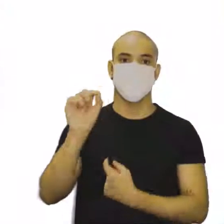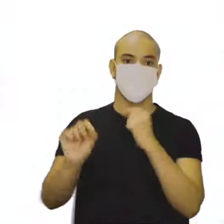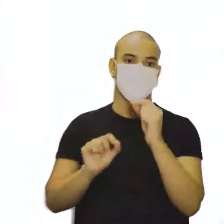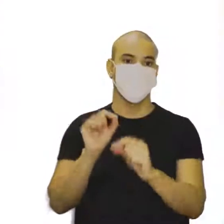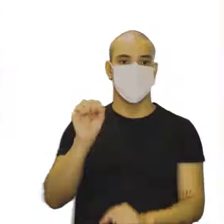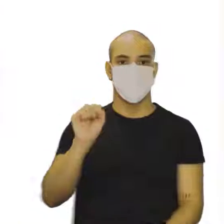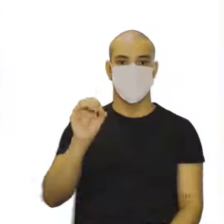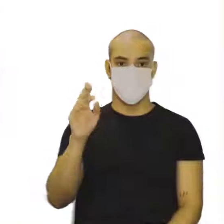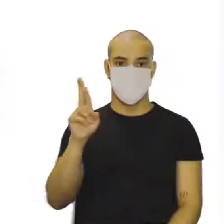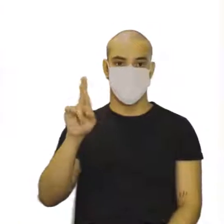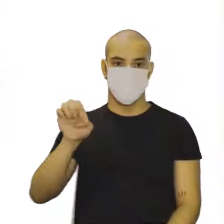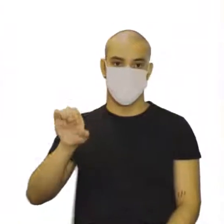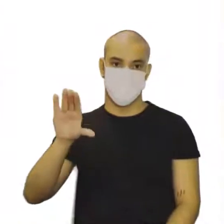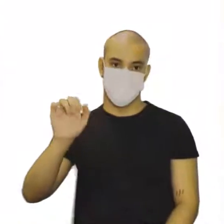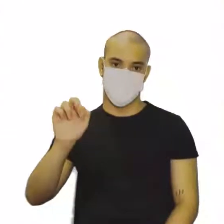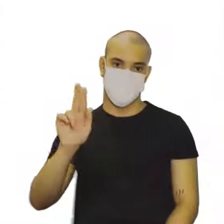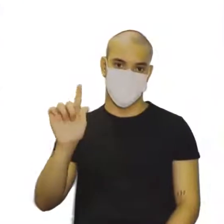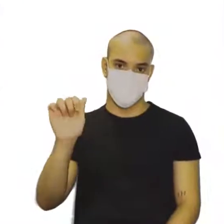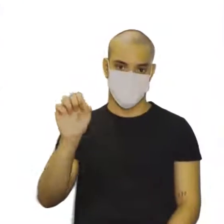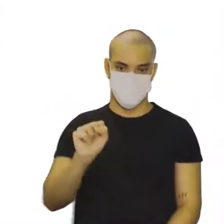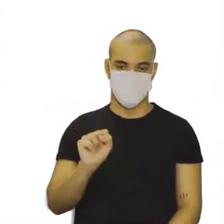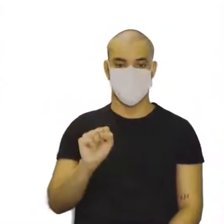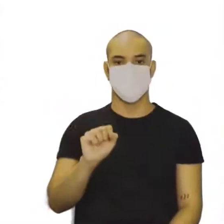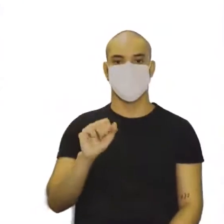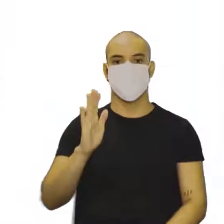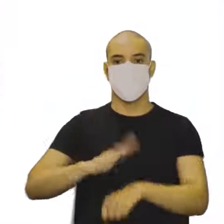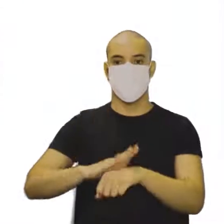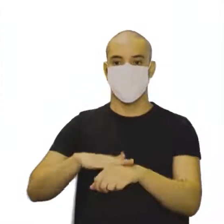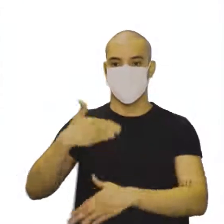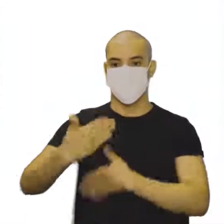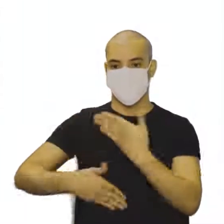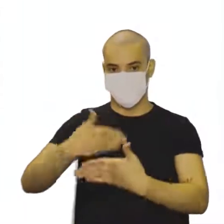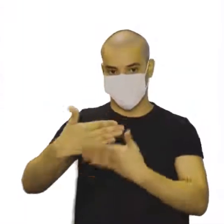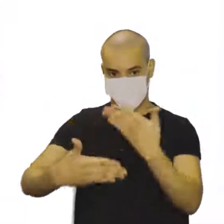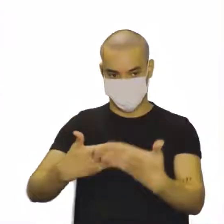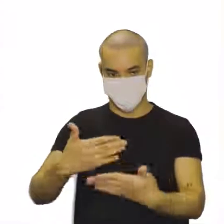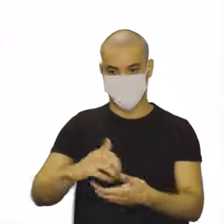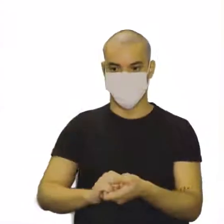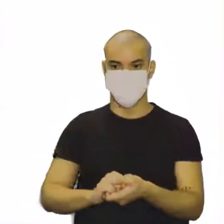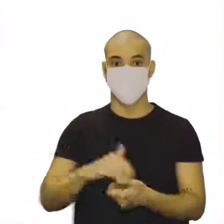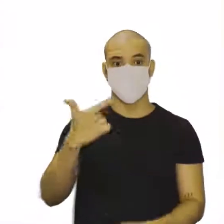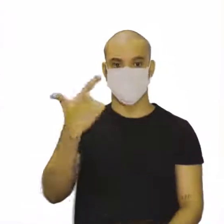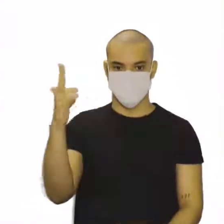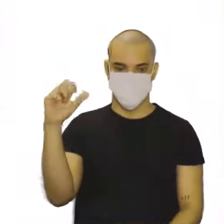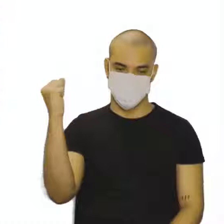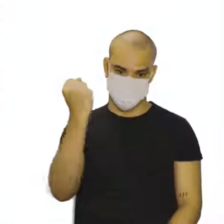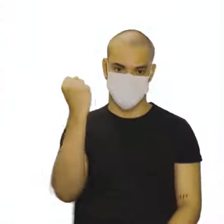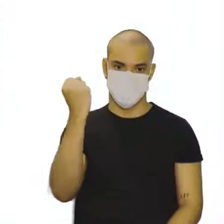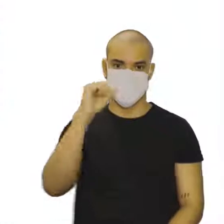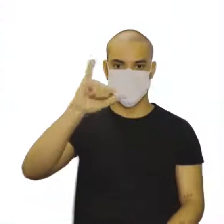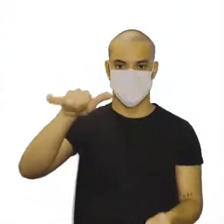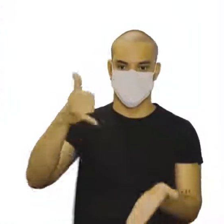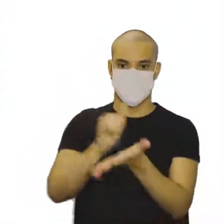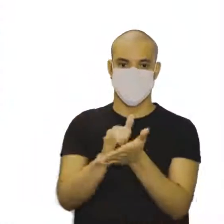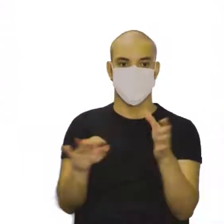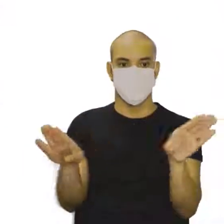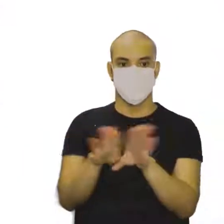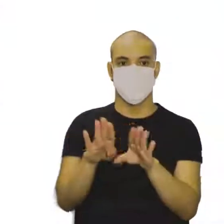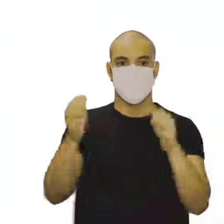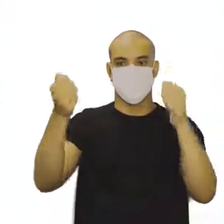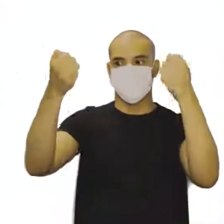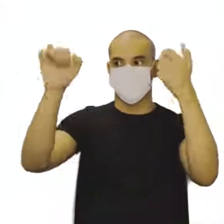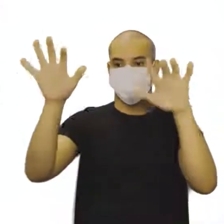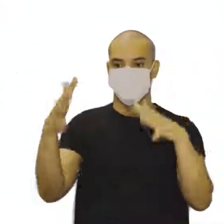de longa duração, tá? Sobrecargas de longa duração é outra grave consequência de uma